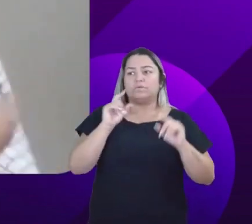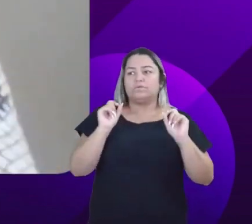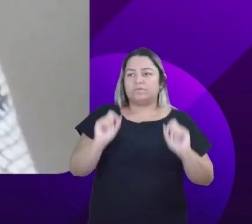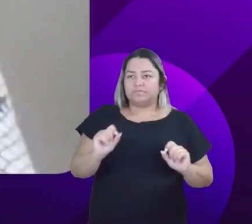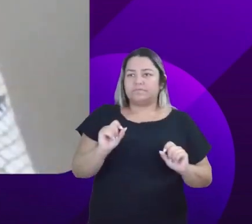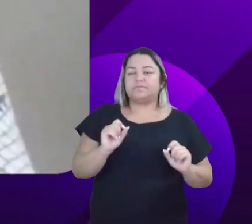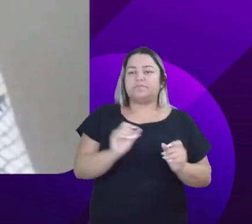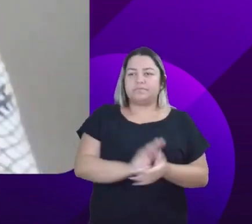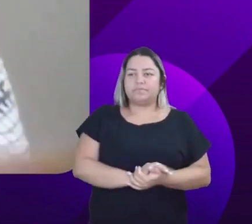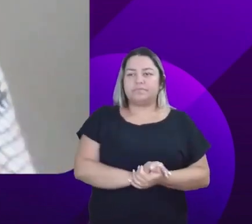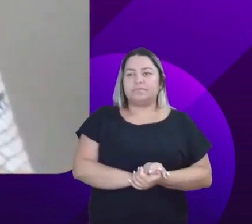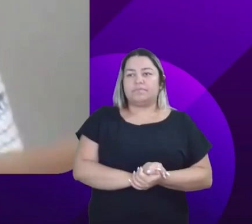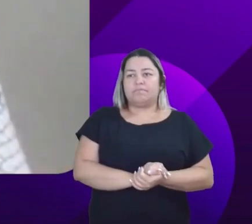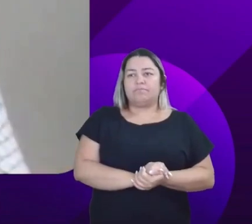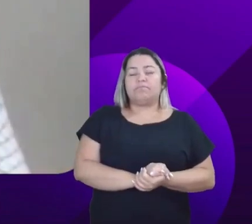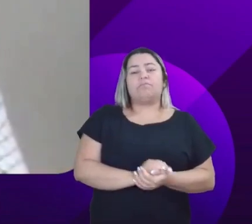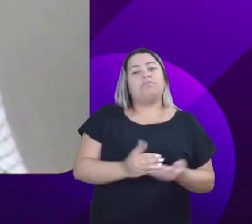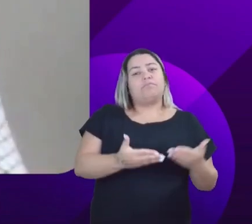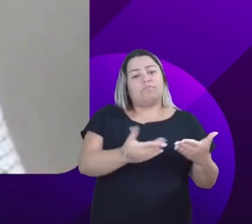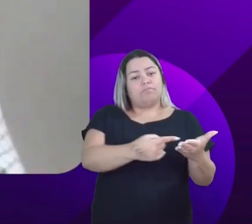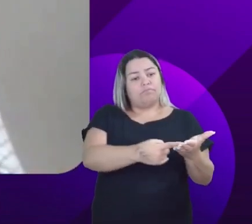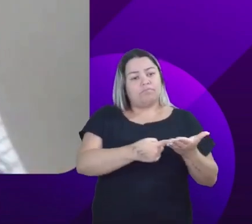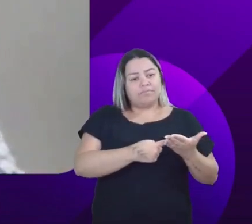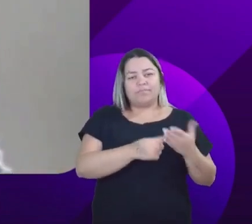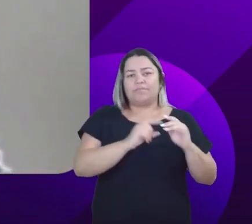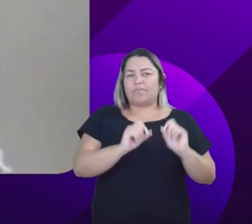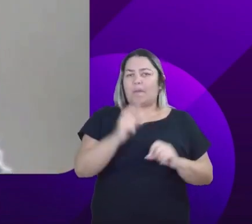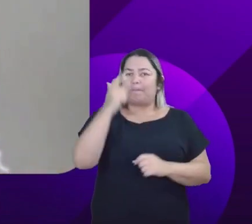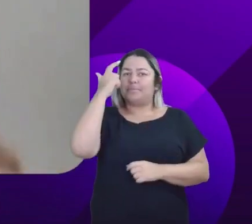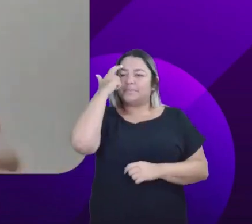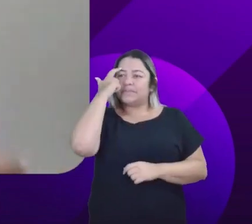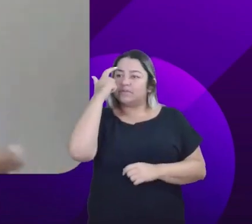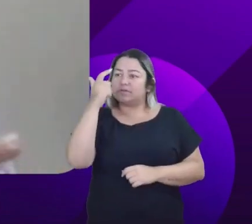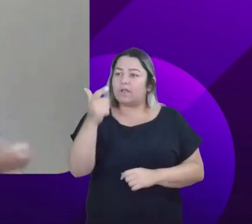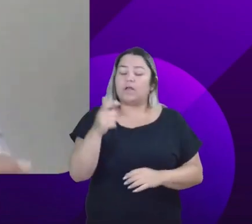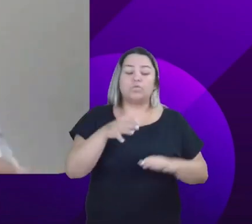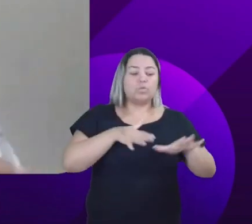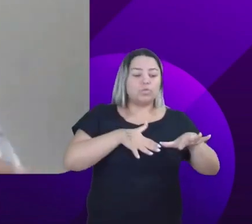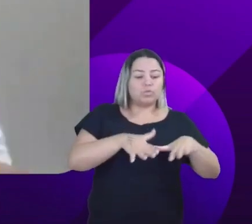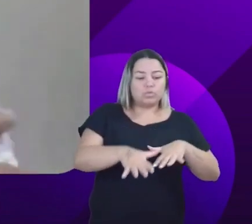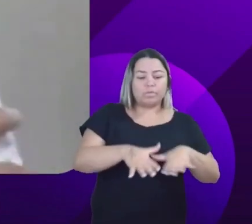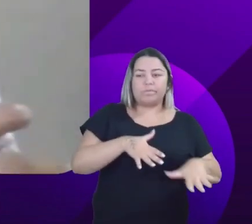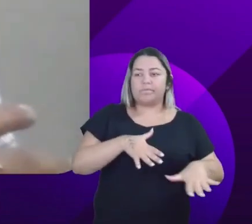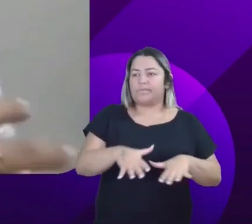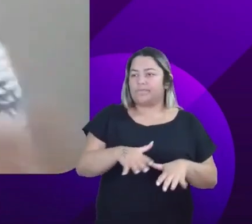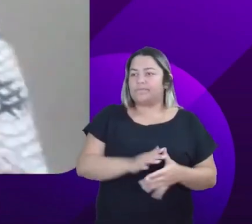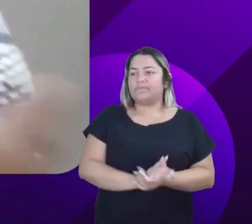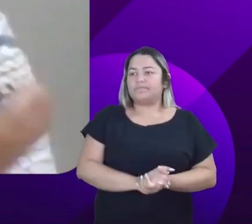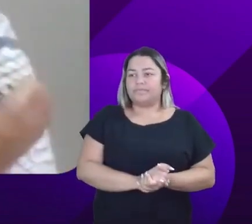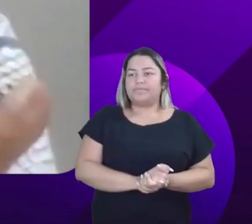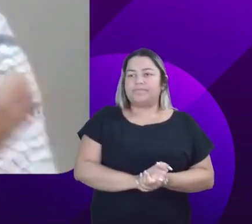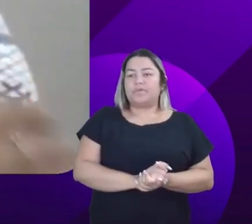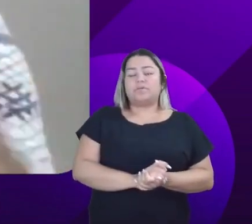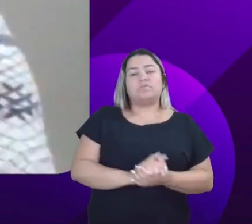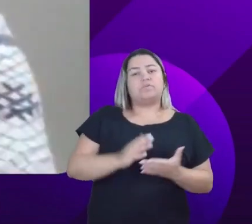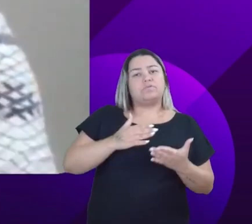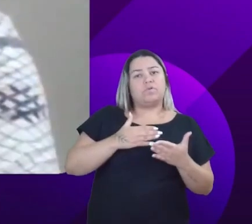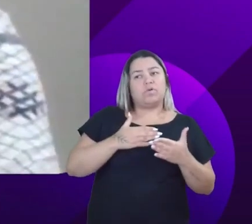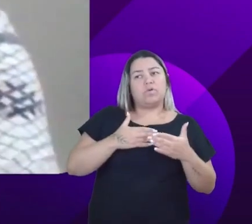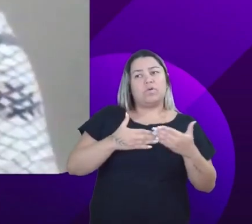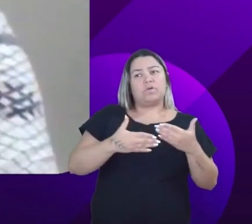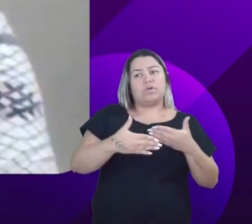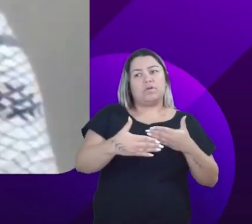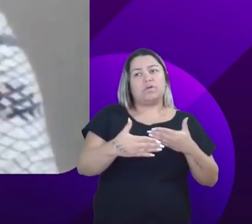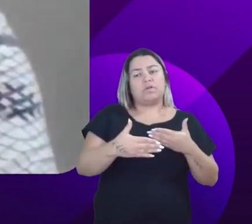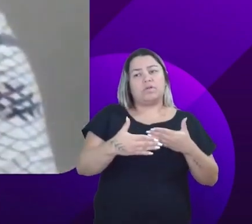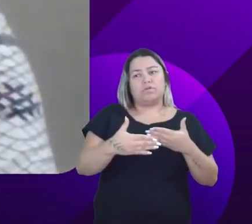e aí o convite que a gente possa pensar, nos mobilizarmos para isso, num período, enfim,